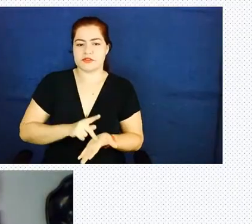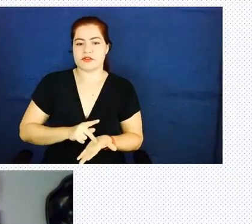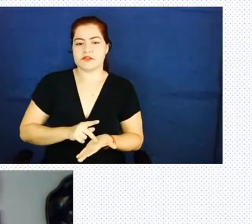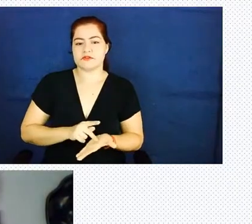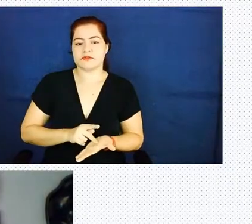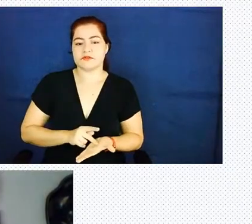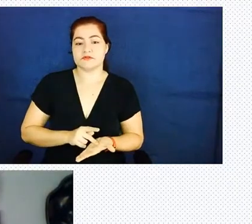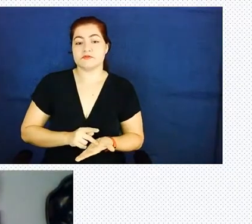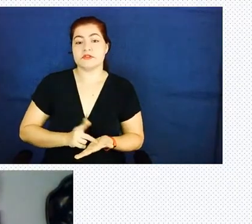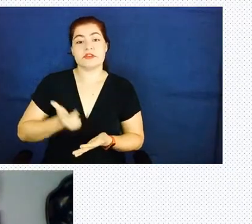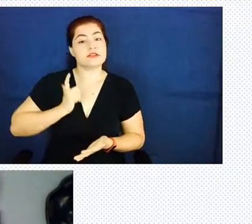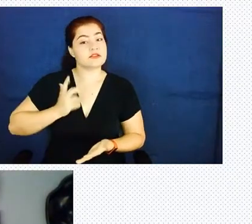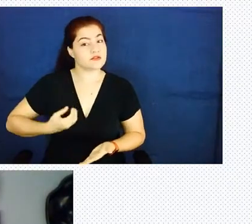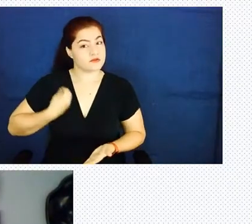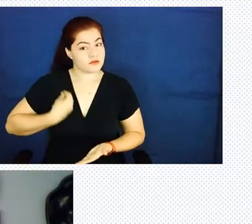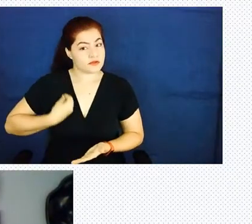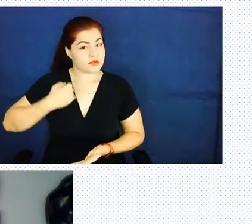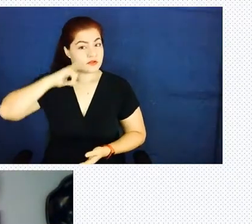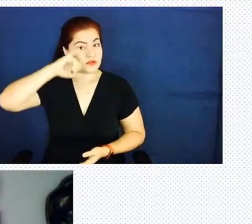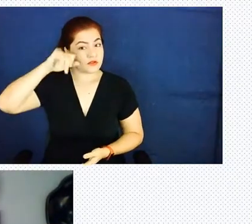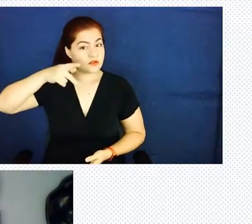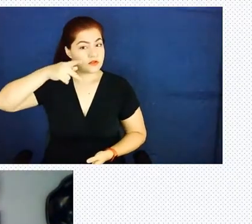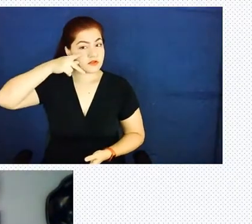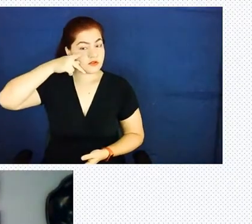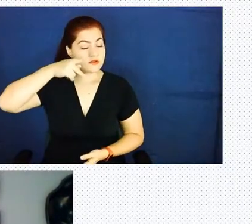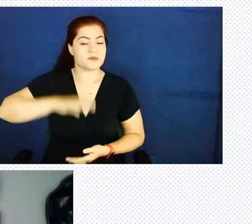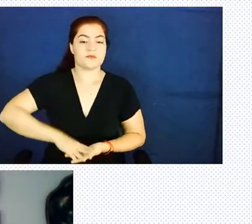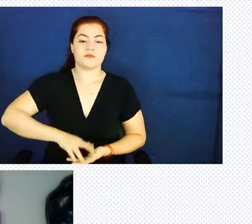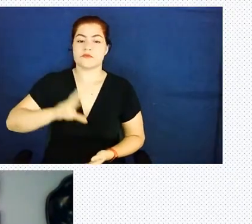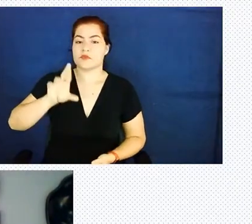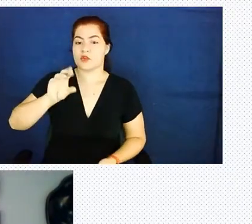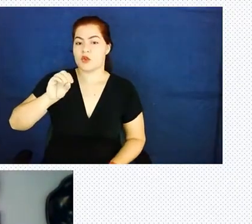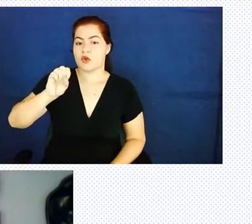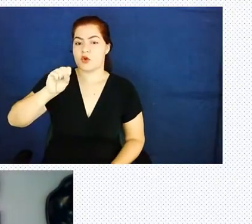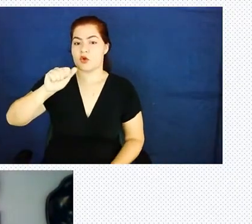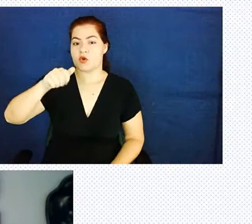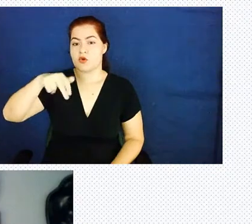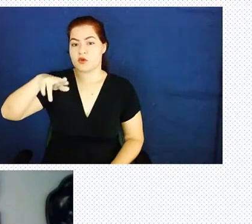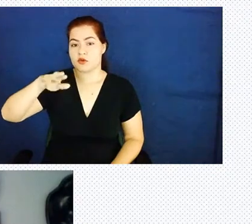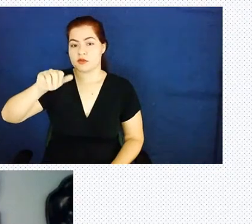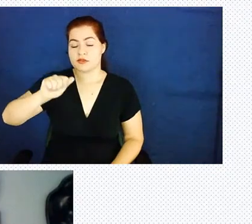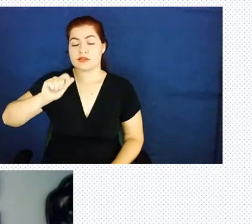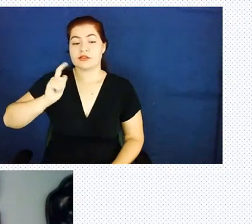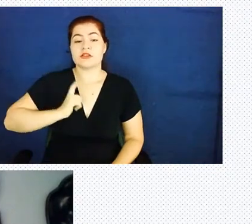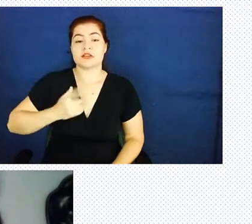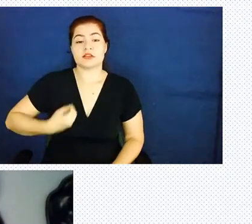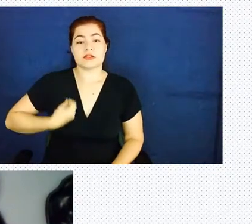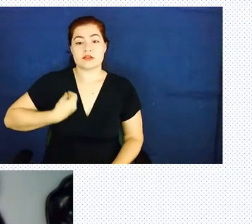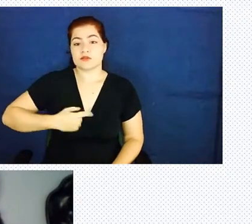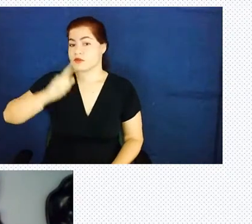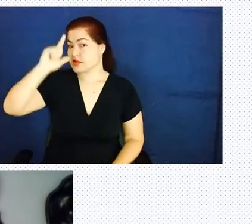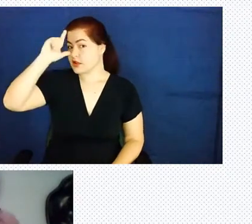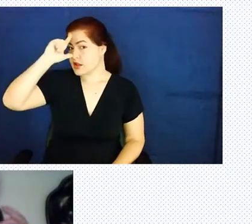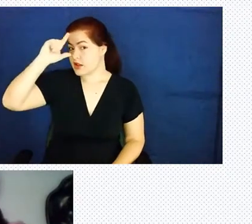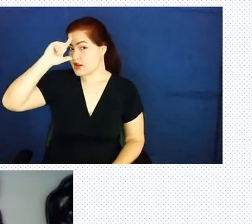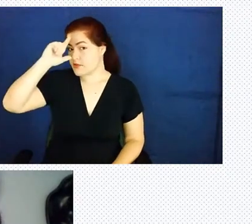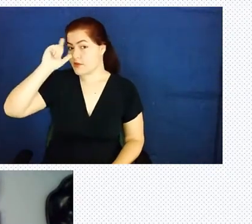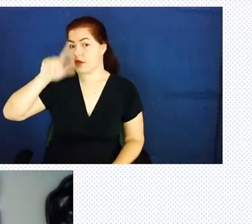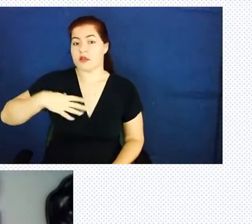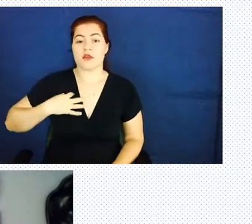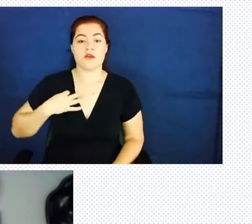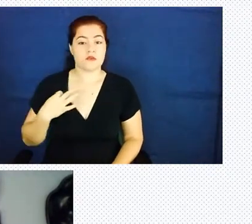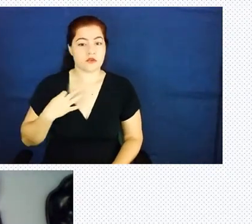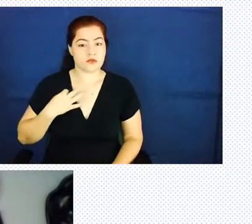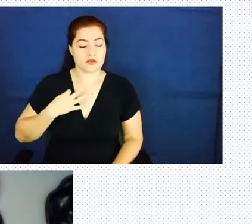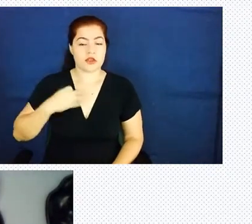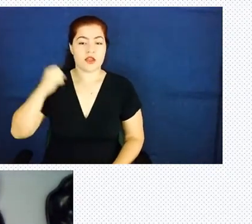na Paraíba. A Rosana está na Alemanha, voluntária no programa Para o